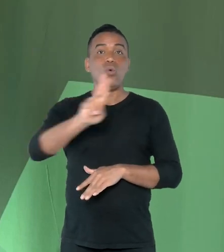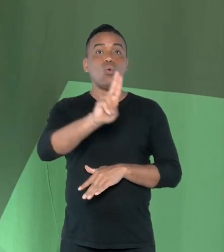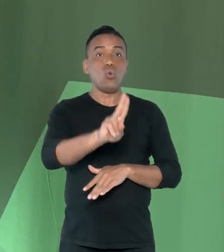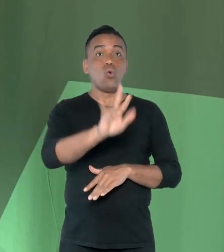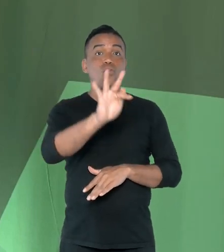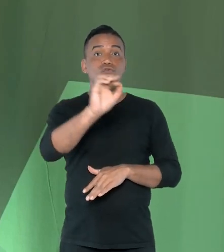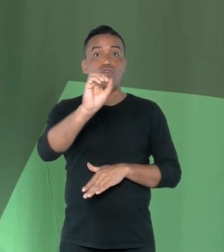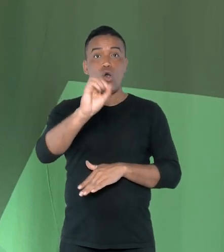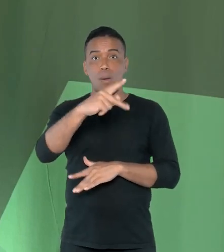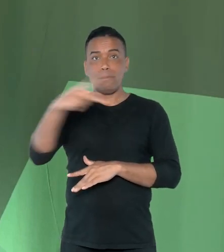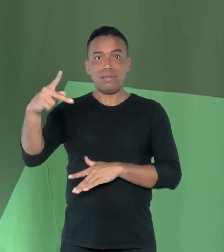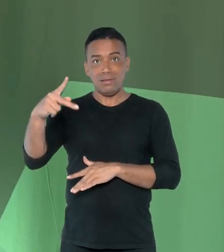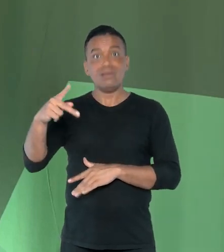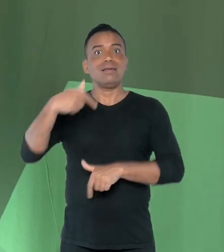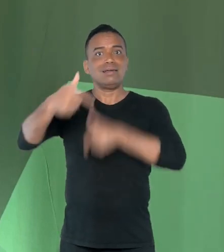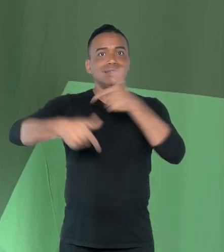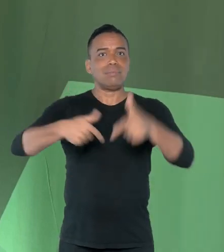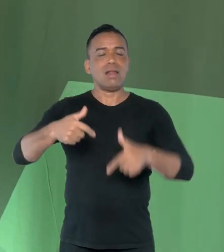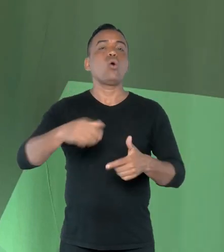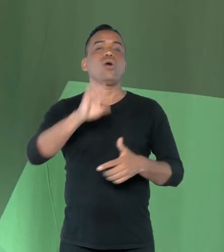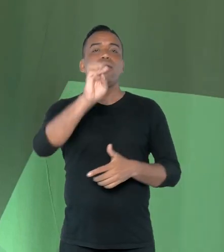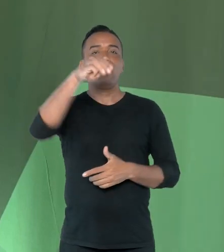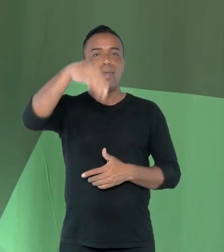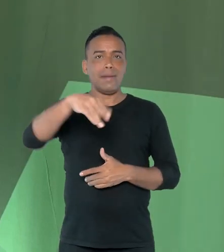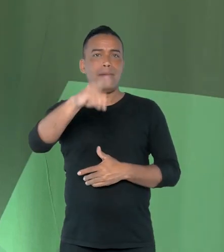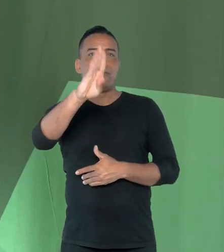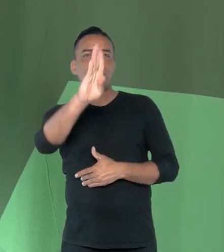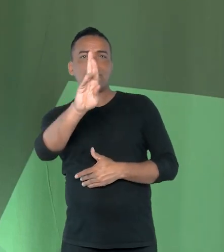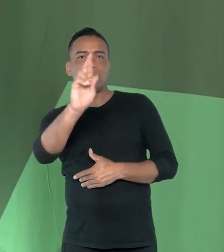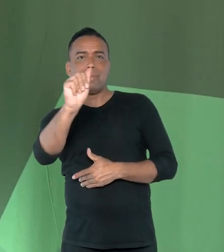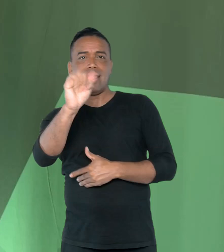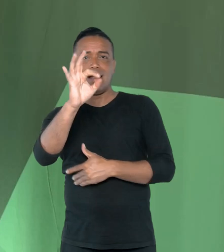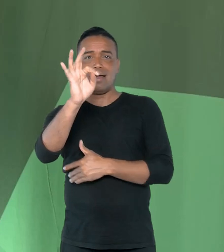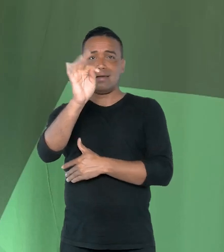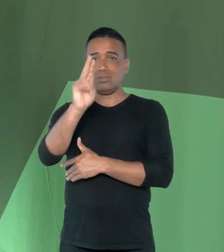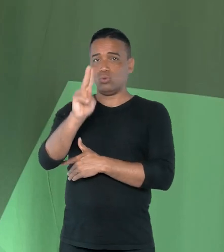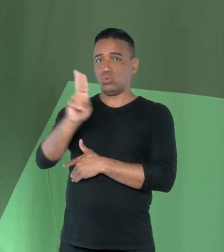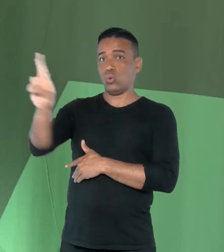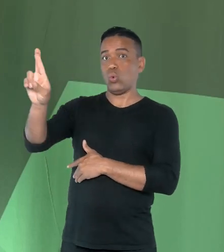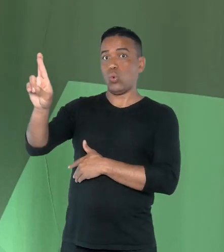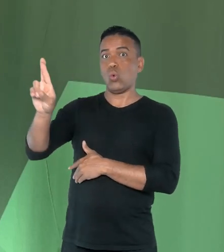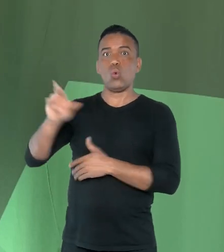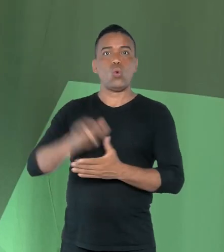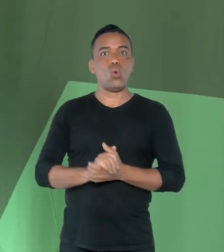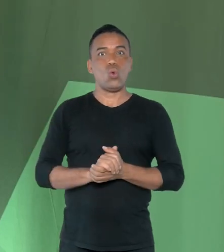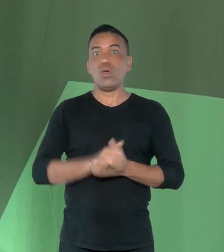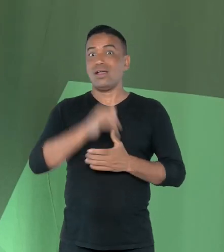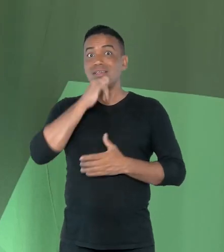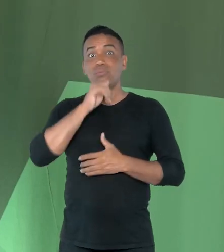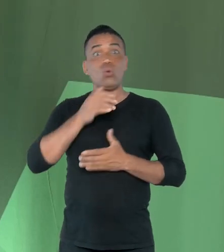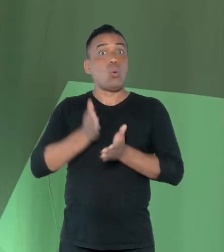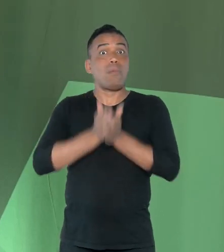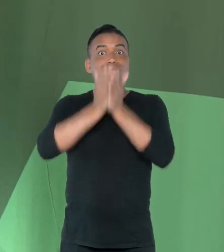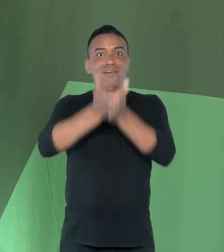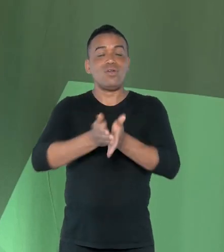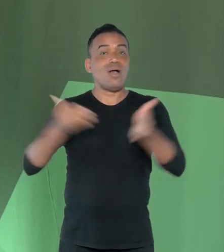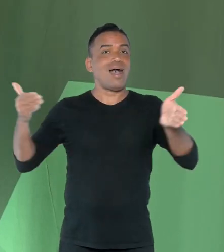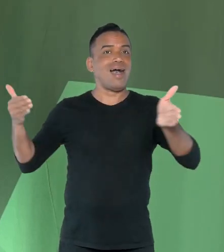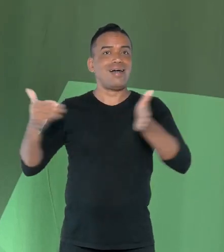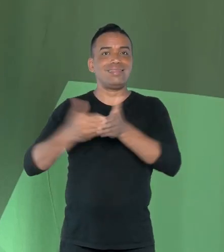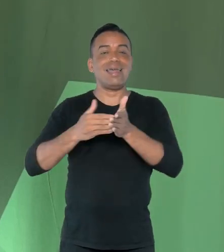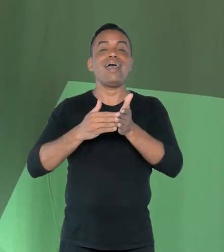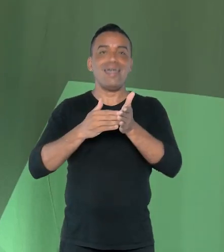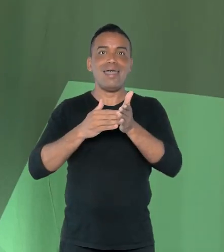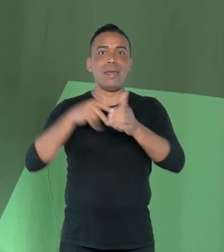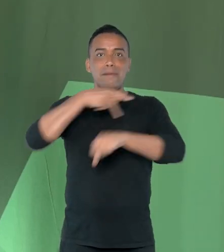na Embratur. Saiu de Brasília para atravessar o Pacífico até a Austrália, onde encontrou não